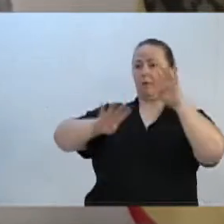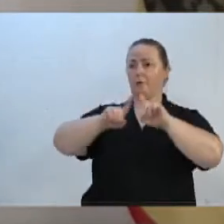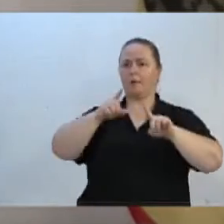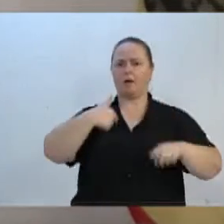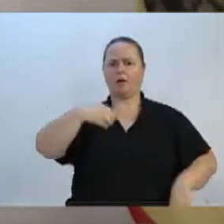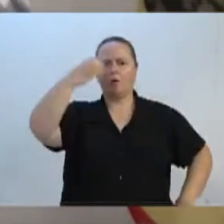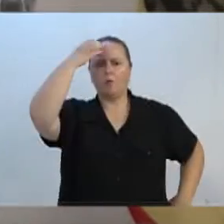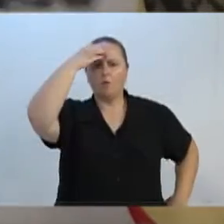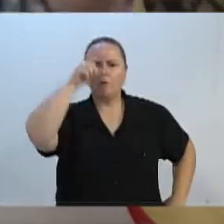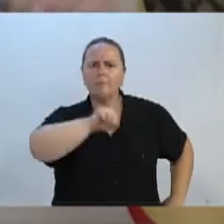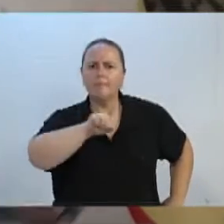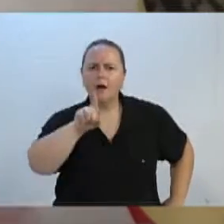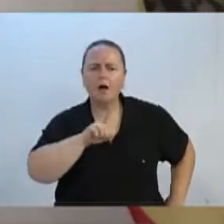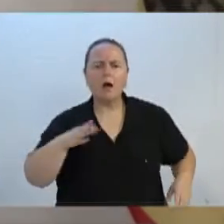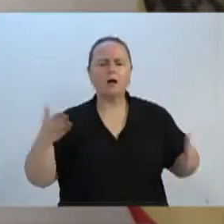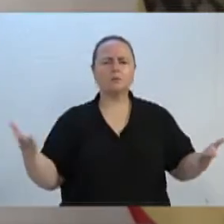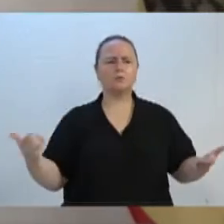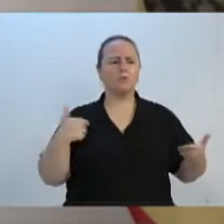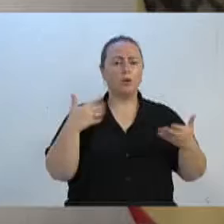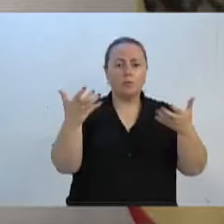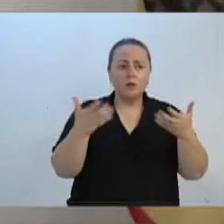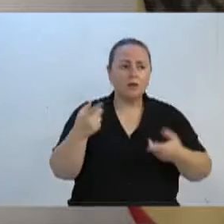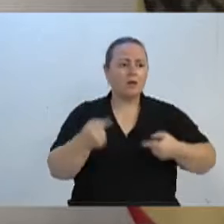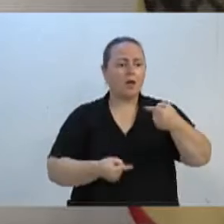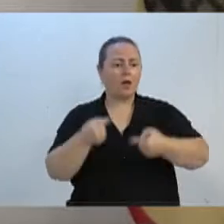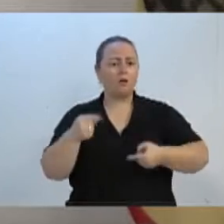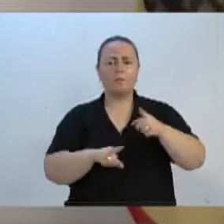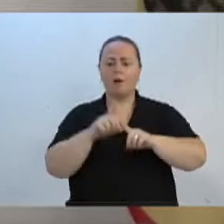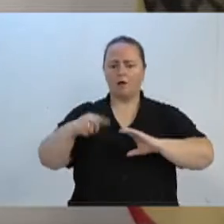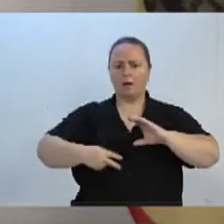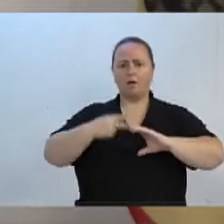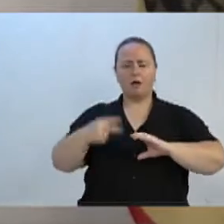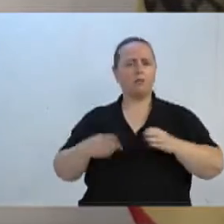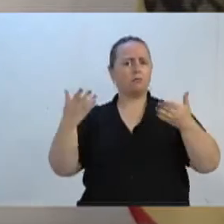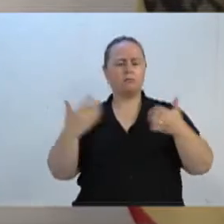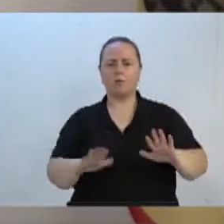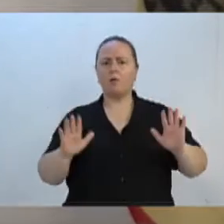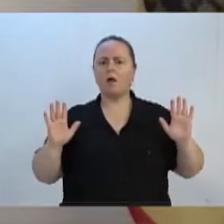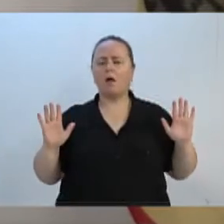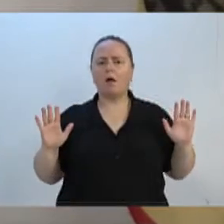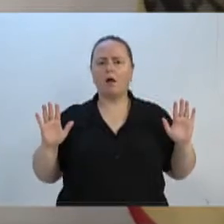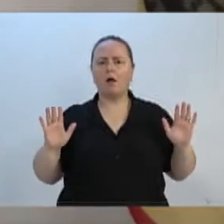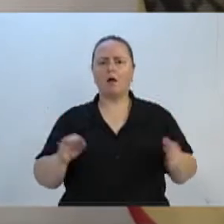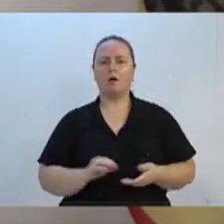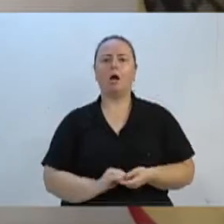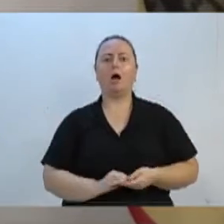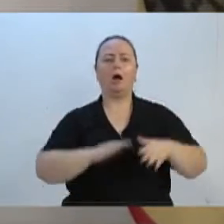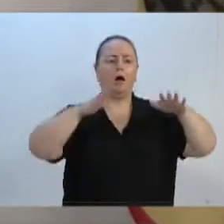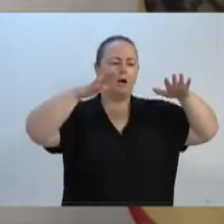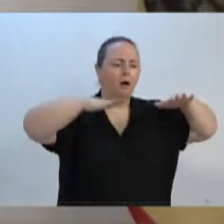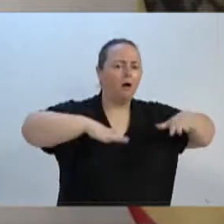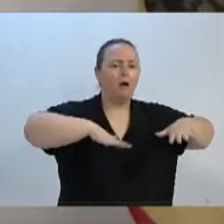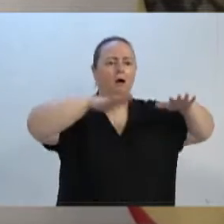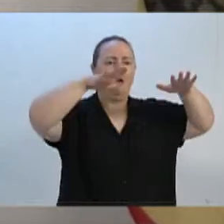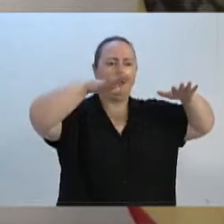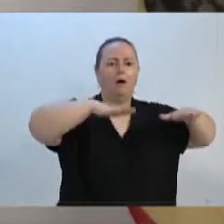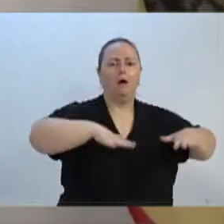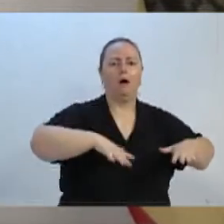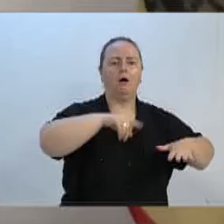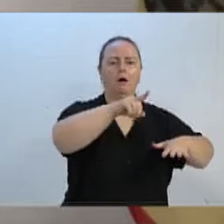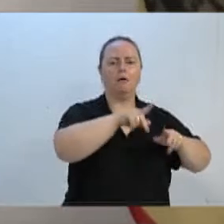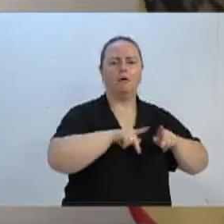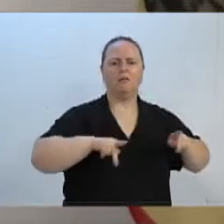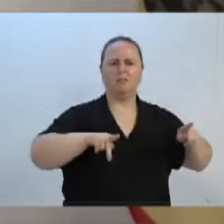que quero discutir e esta casa não deixa discutir. Repito, está endeusando a Procuradoria e a Procuradoria não